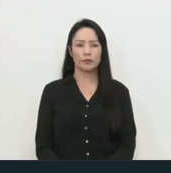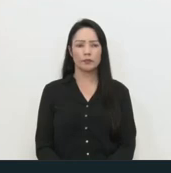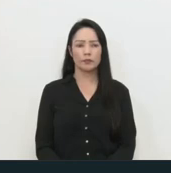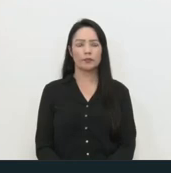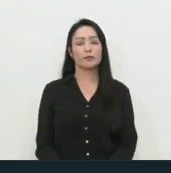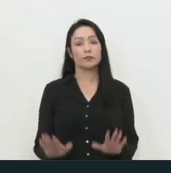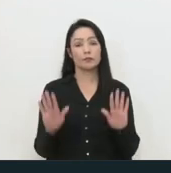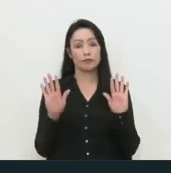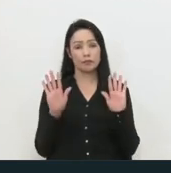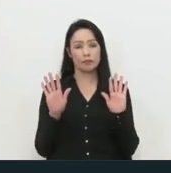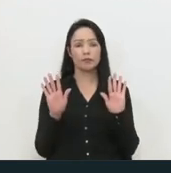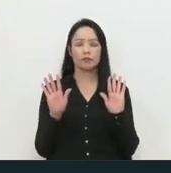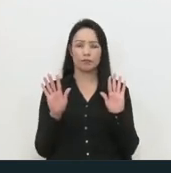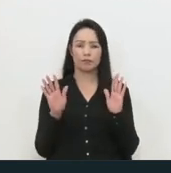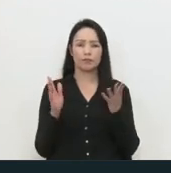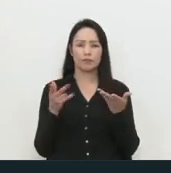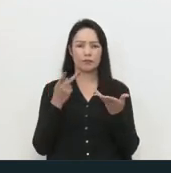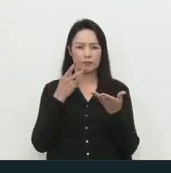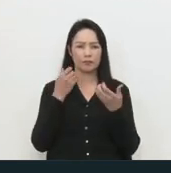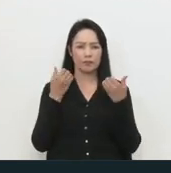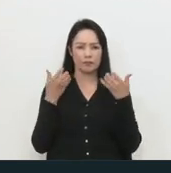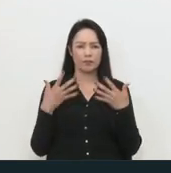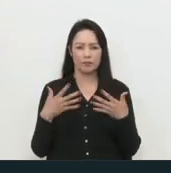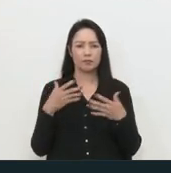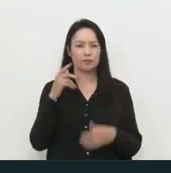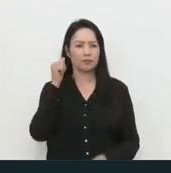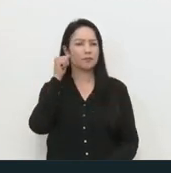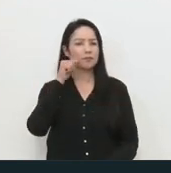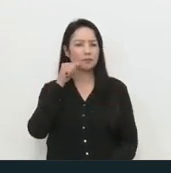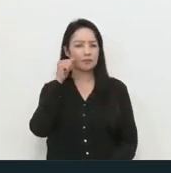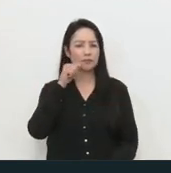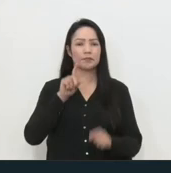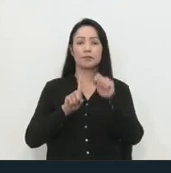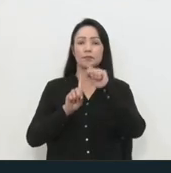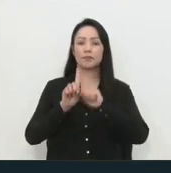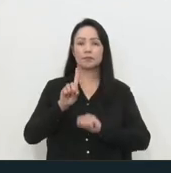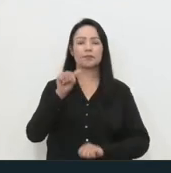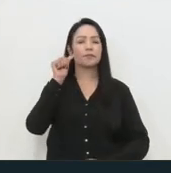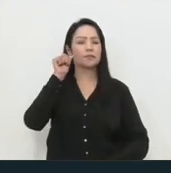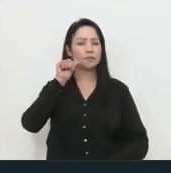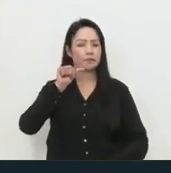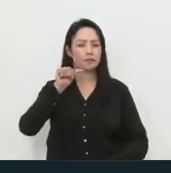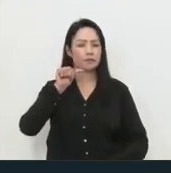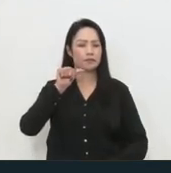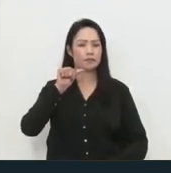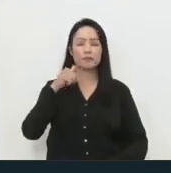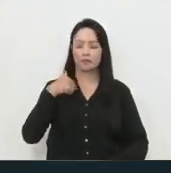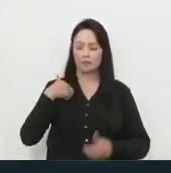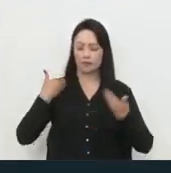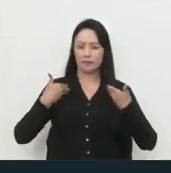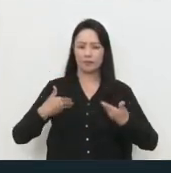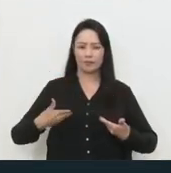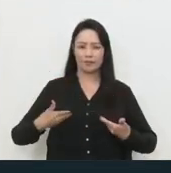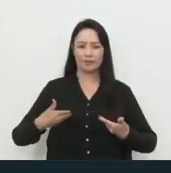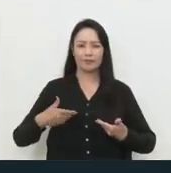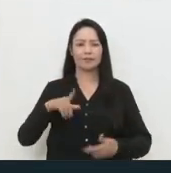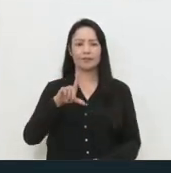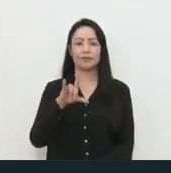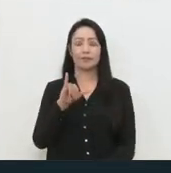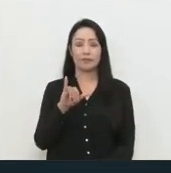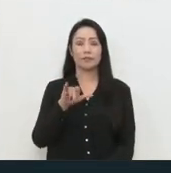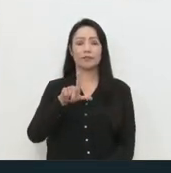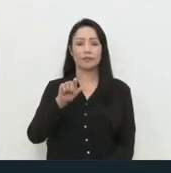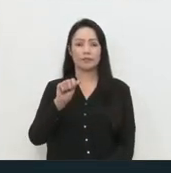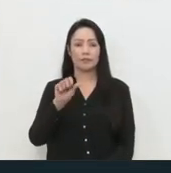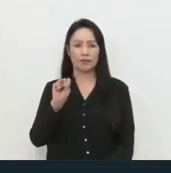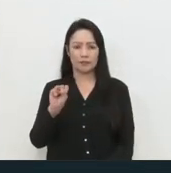Mas falando em mulher nesse mês da mulher vocês sabem que eu tô de lilás por causa do mês da mulher